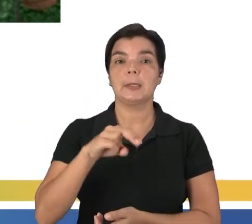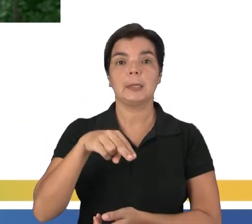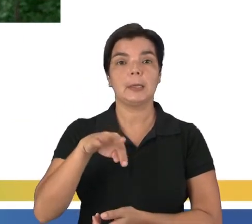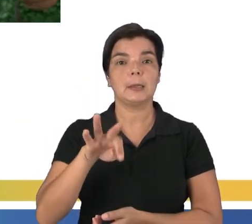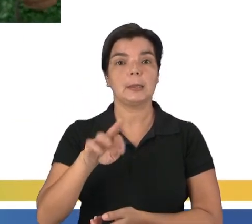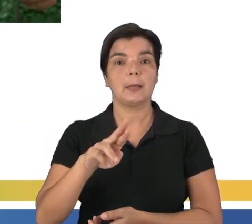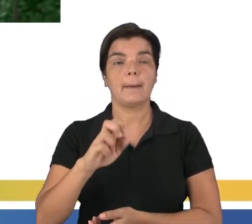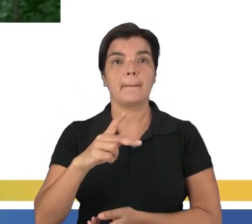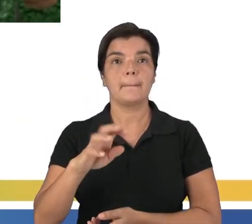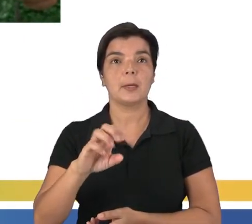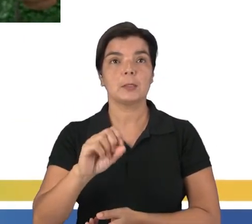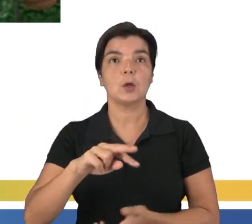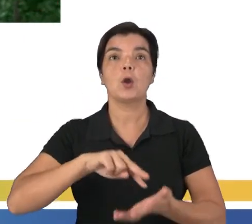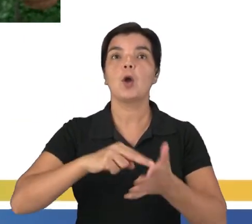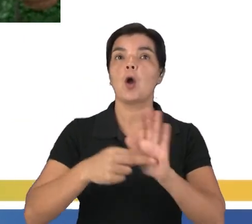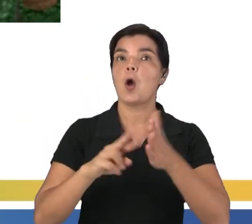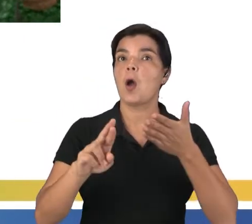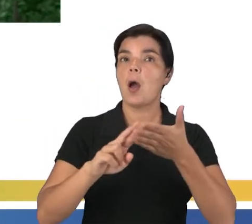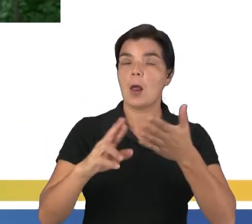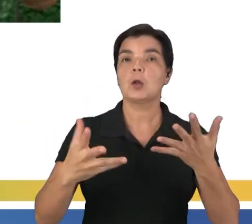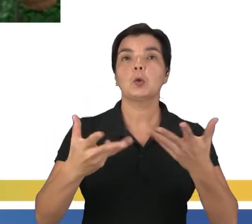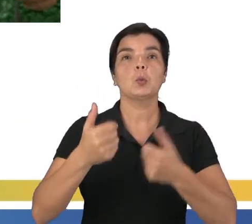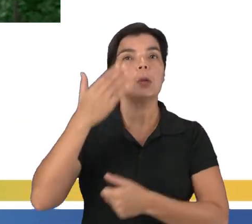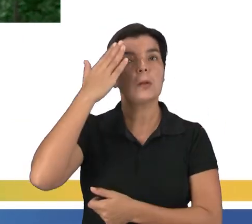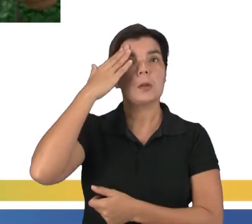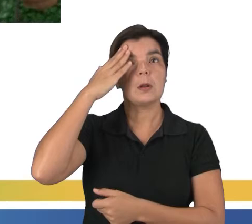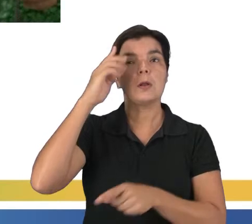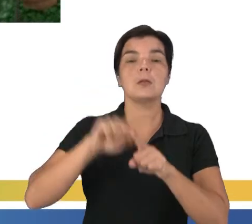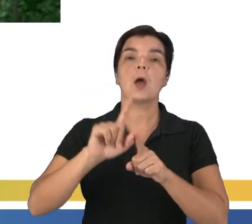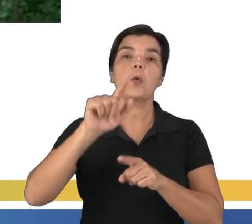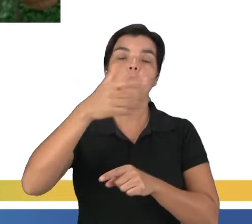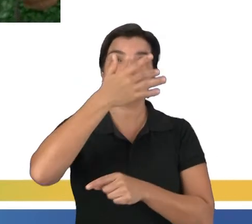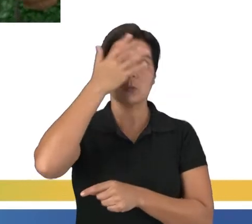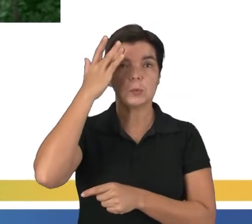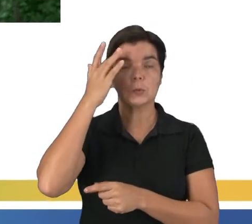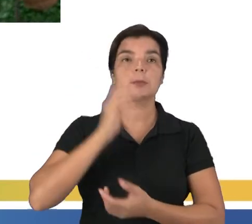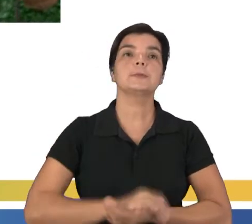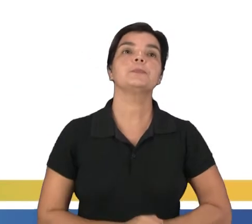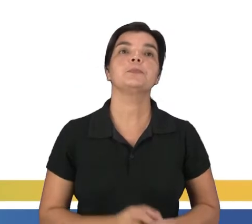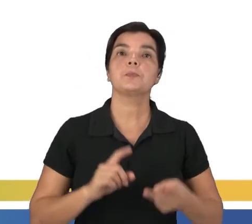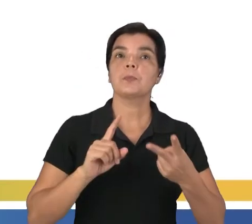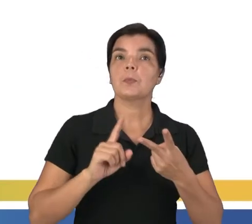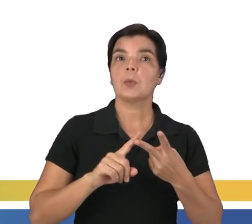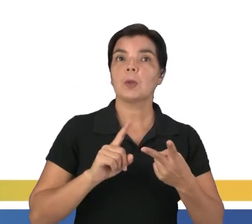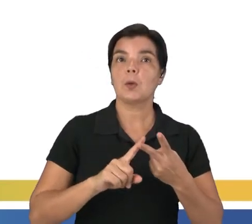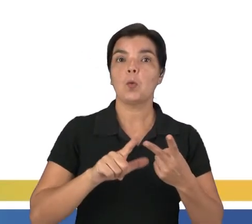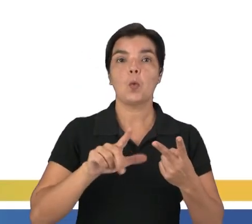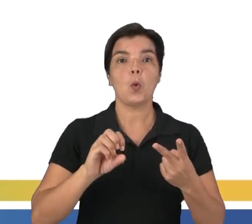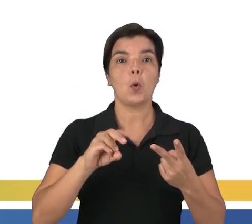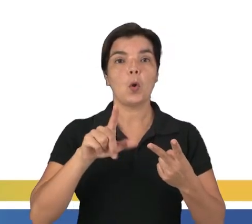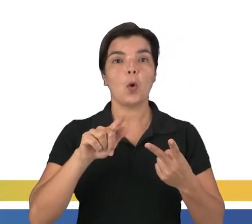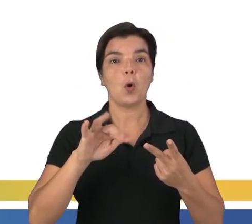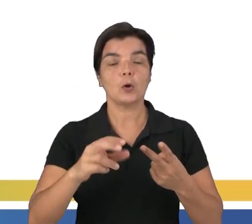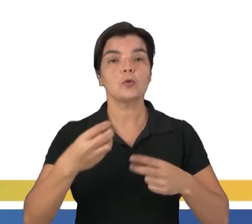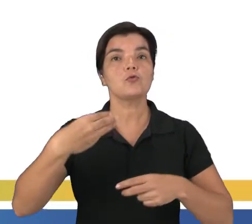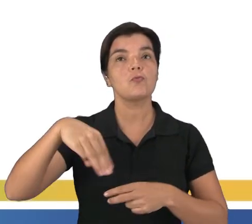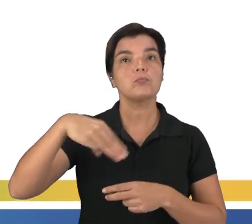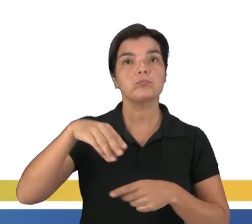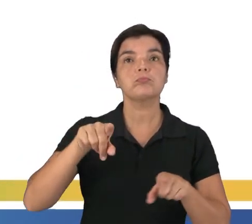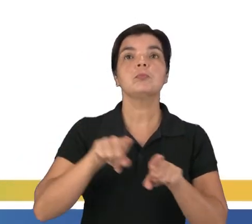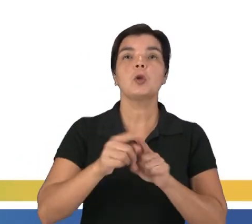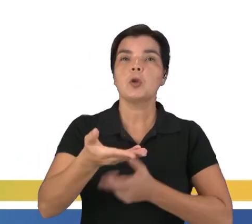a interpessoal, que se refere à capacidade de compreender e lidar com as pessoas. Nós temos o lógico